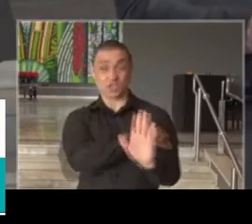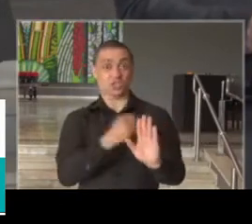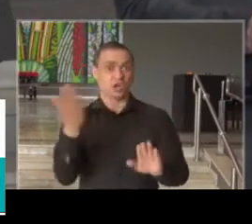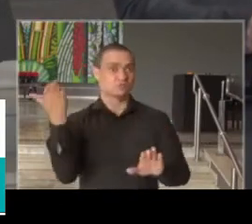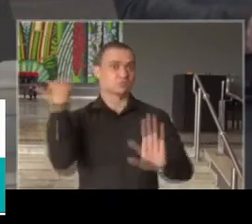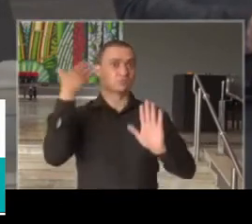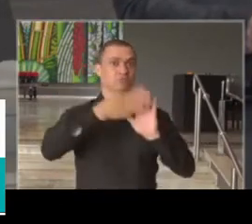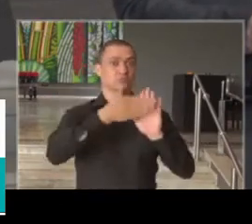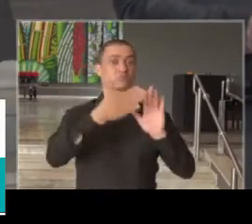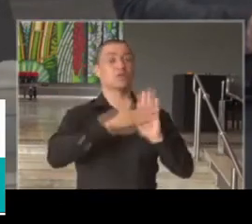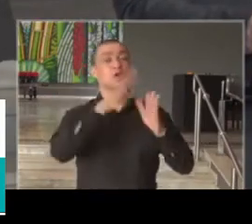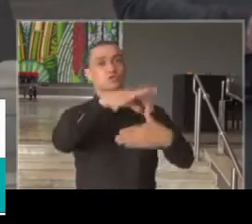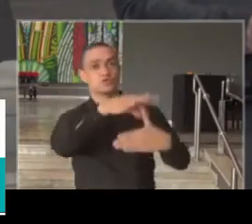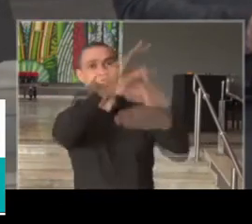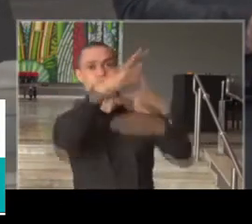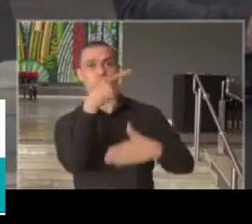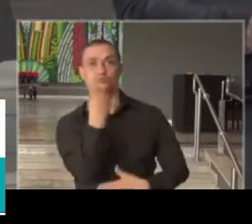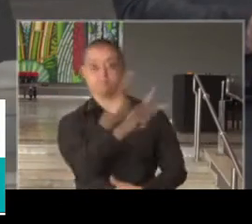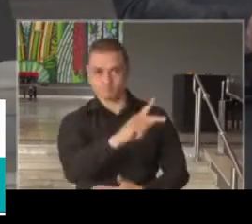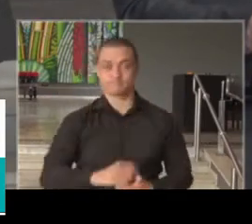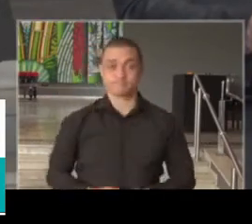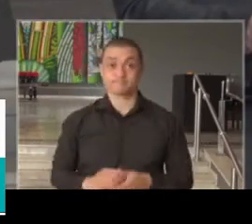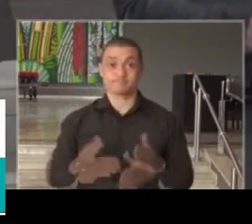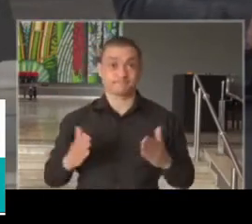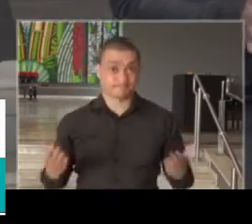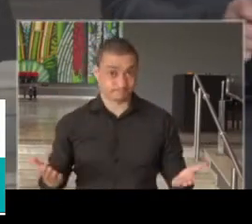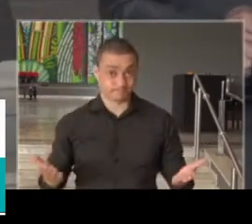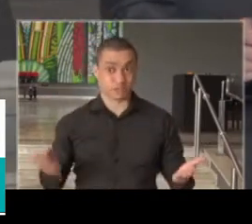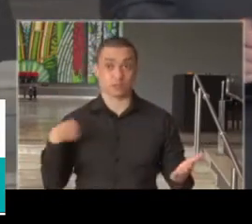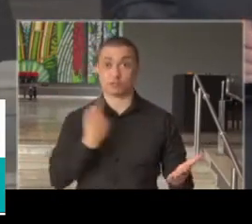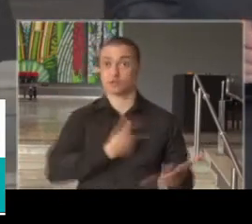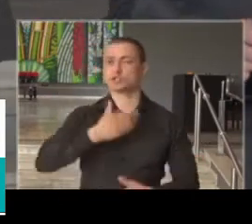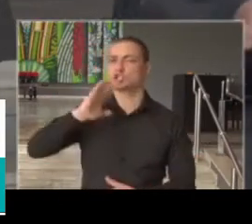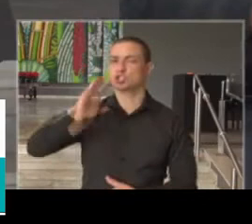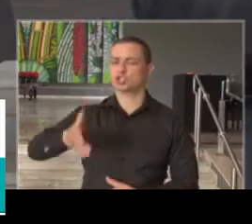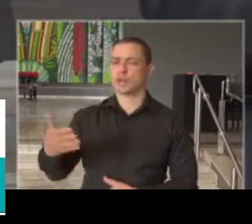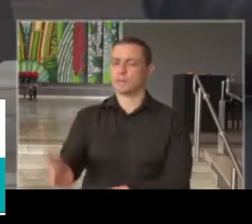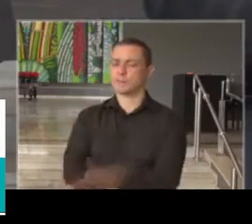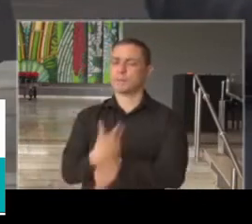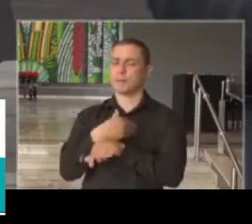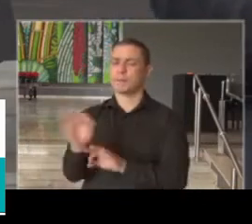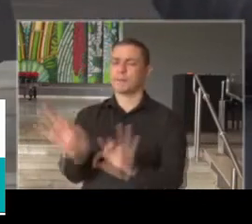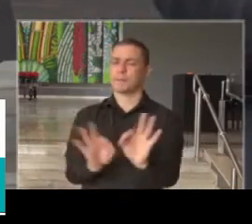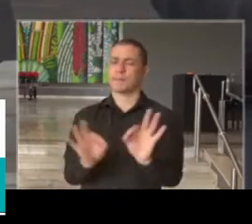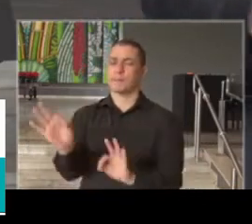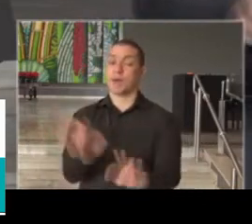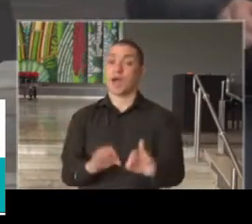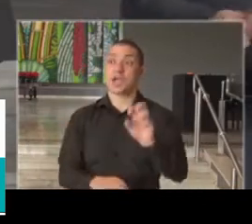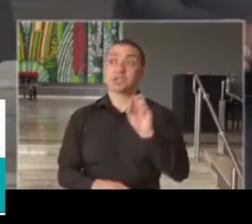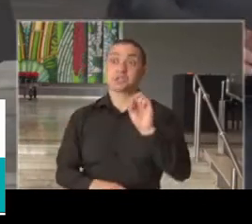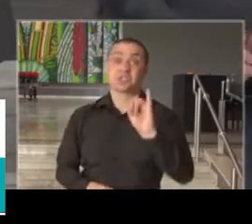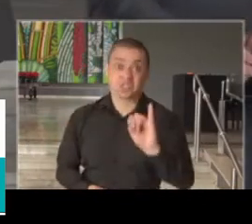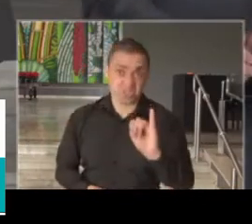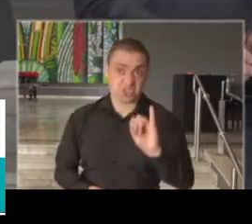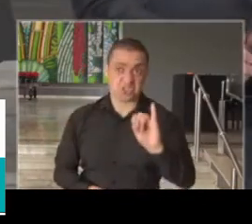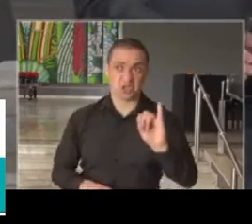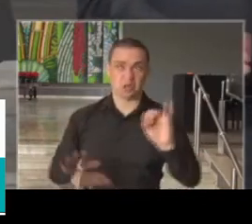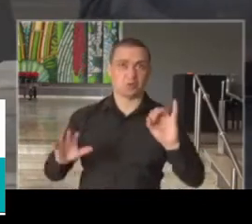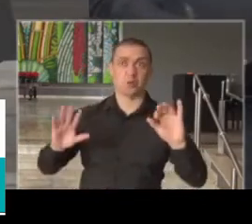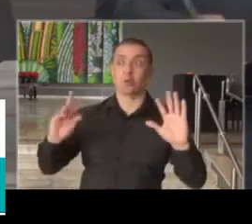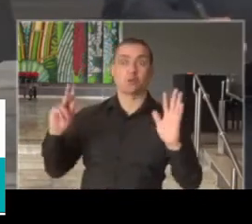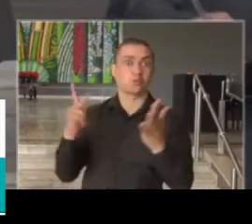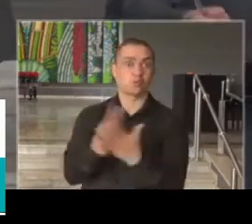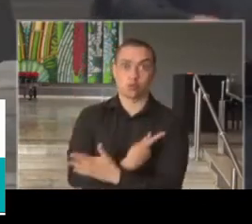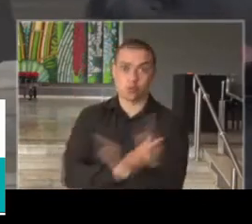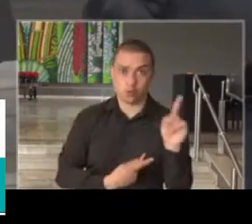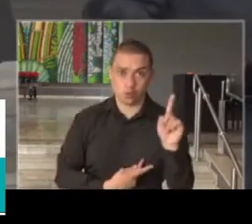previsto pelas nossas autoridades. Então, nós estamos nos preparando caso não ocorra